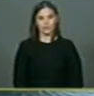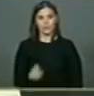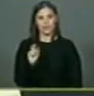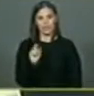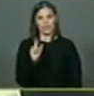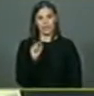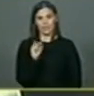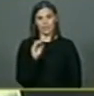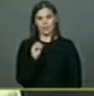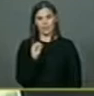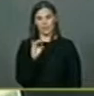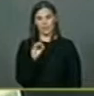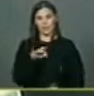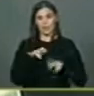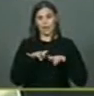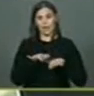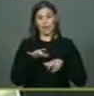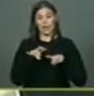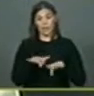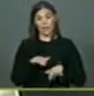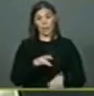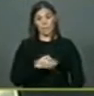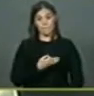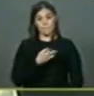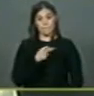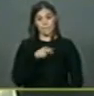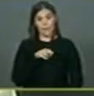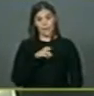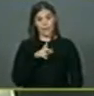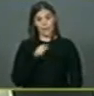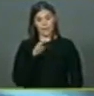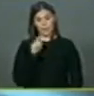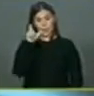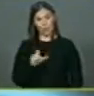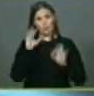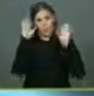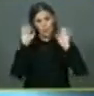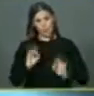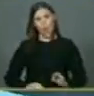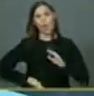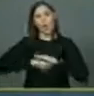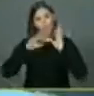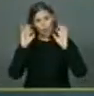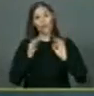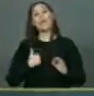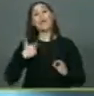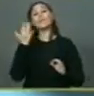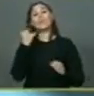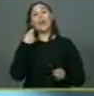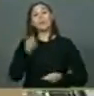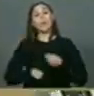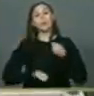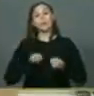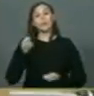Elísio, apesar do cancro no pâncreas, está de volta à forma. Estou de volta à forma. Estou a tentar ir de volta à forma. São aulas